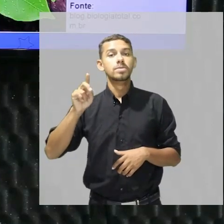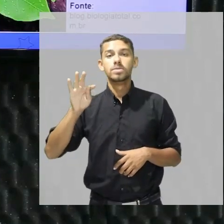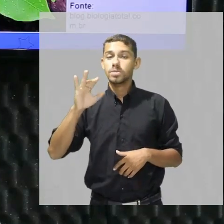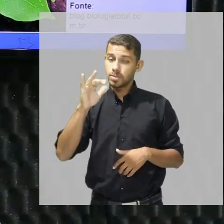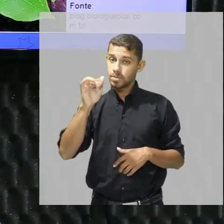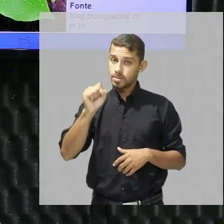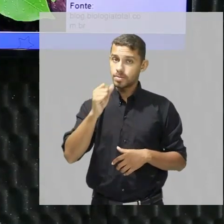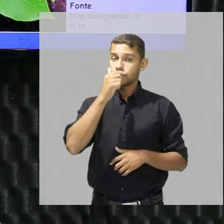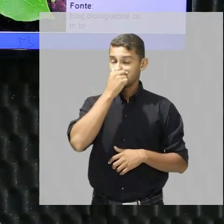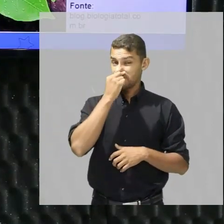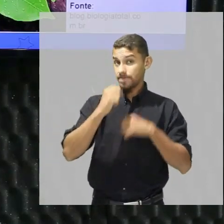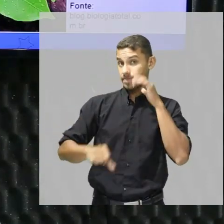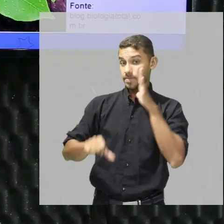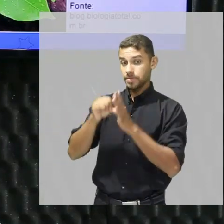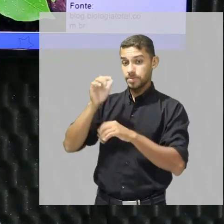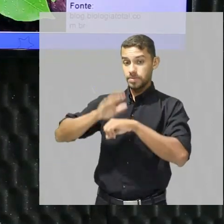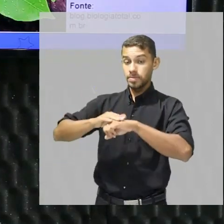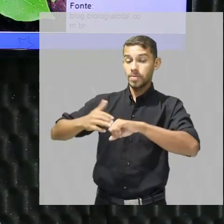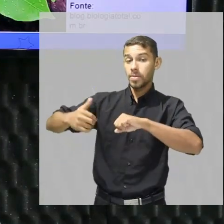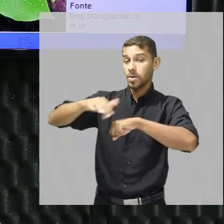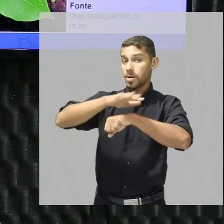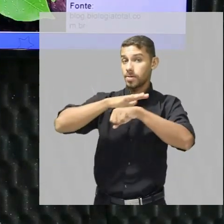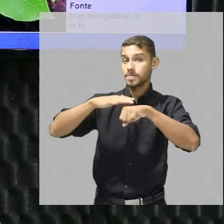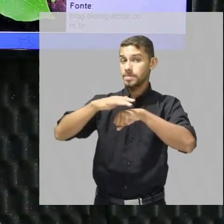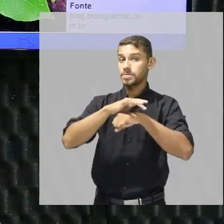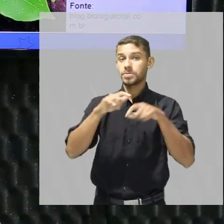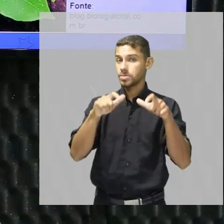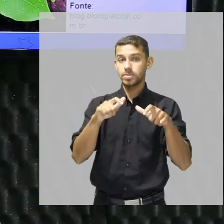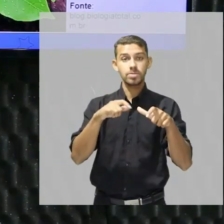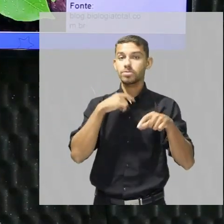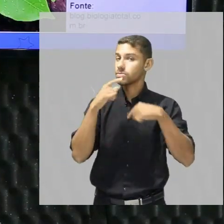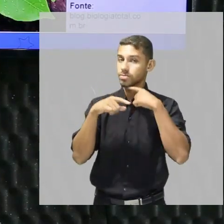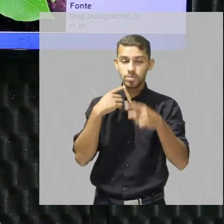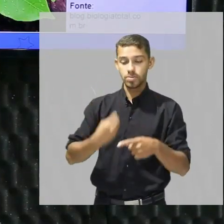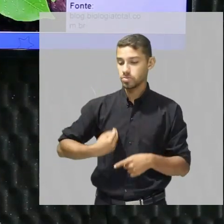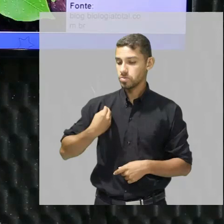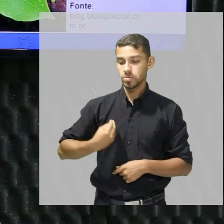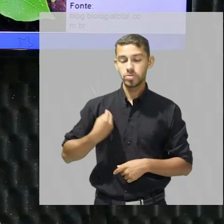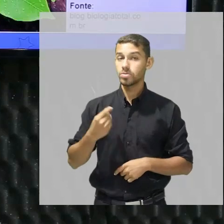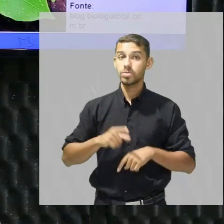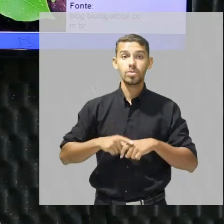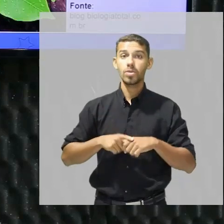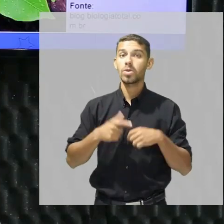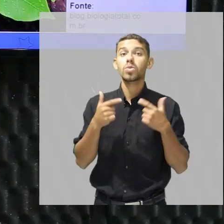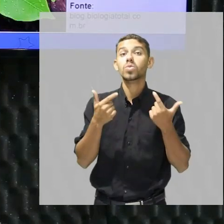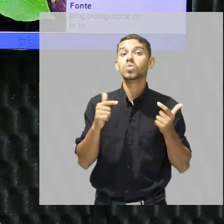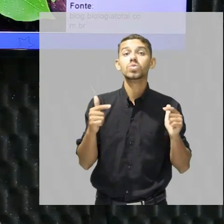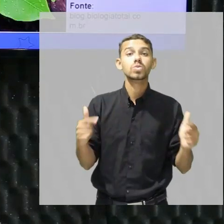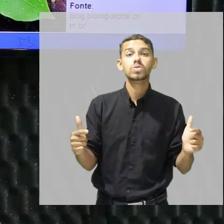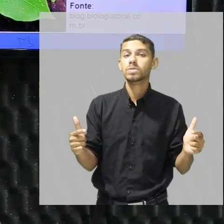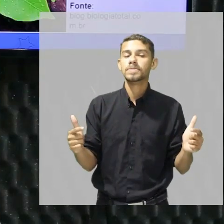formar aquela primeira ilha que com certeza não vai ser habitável, lógico, porque não tem